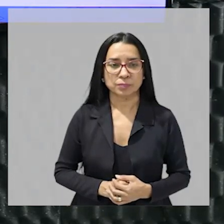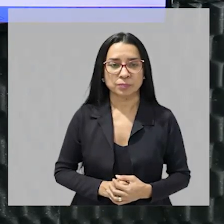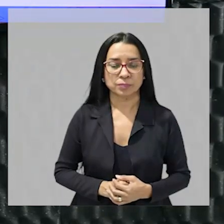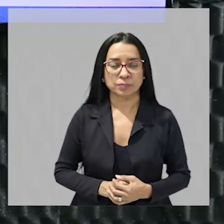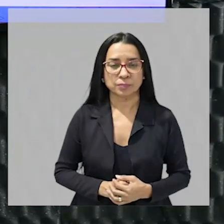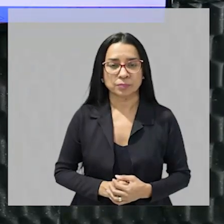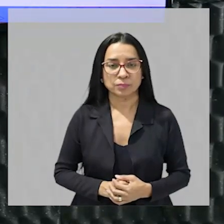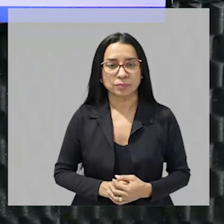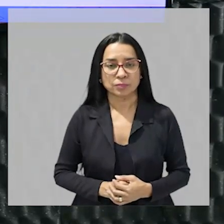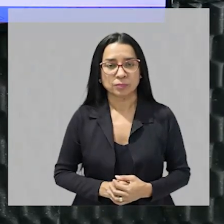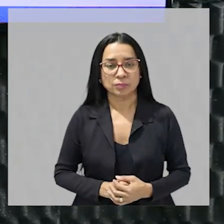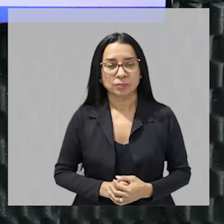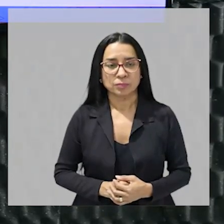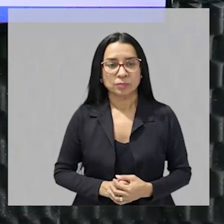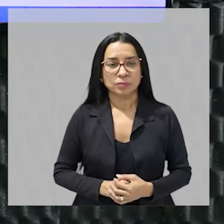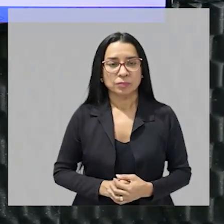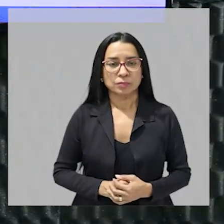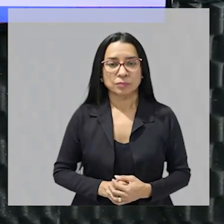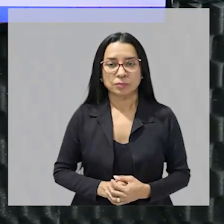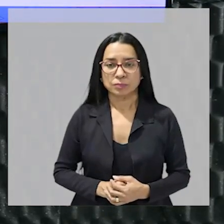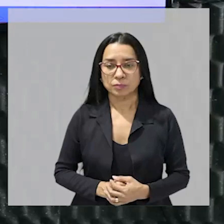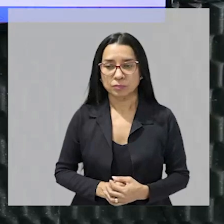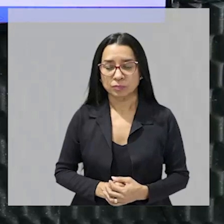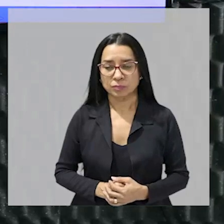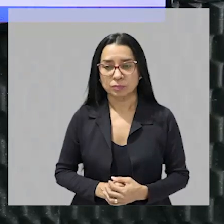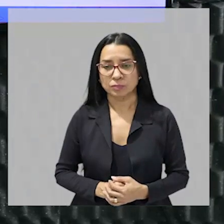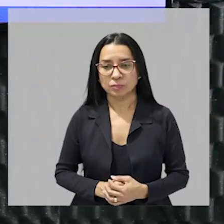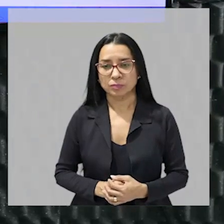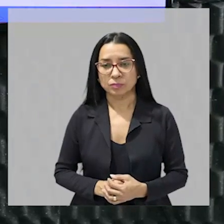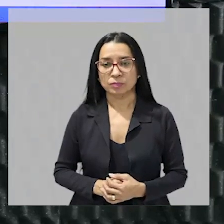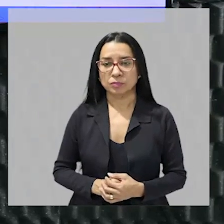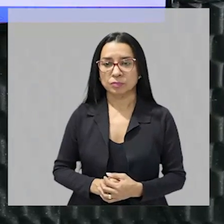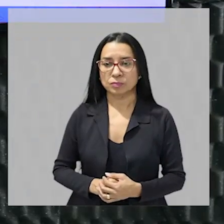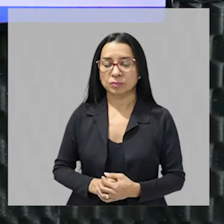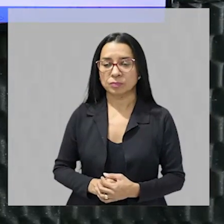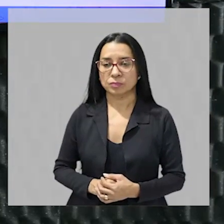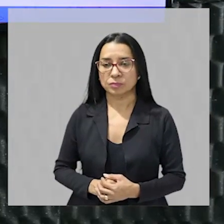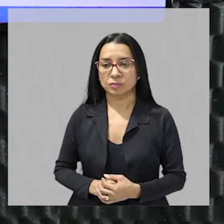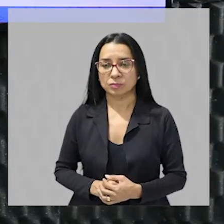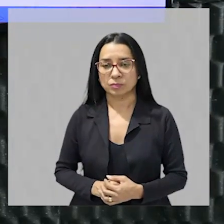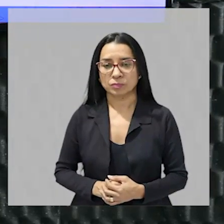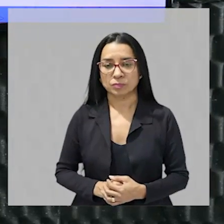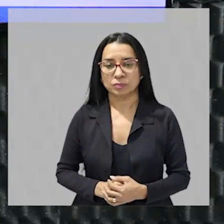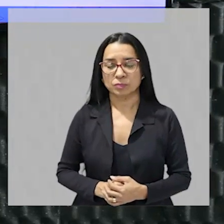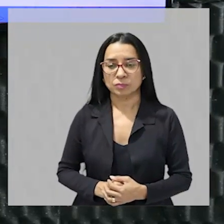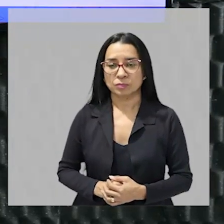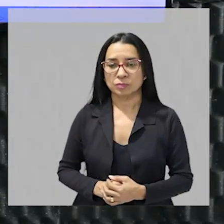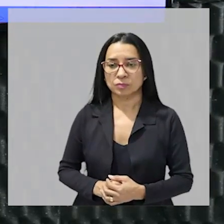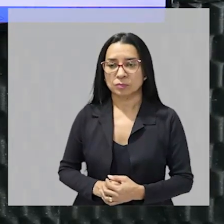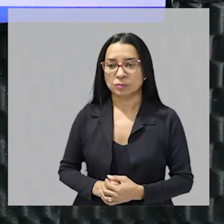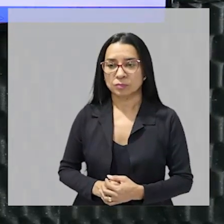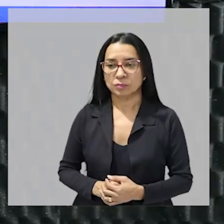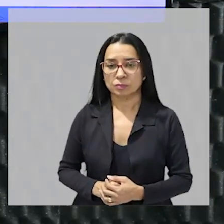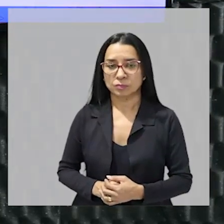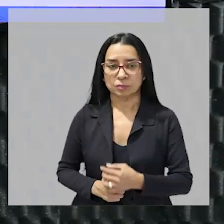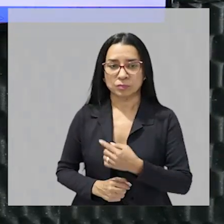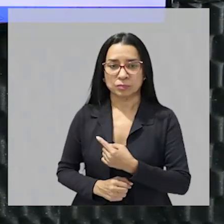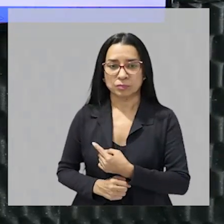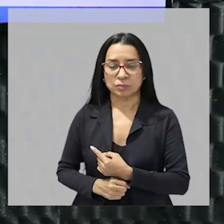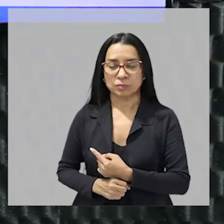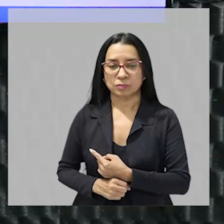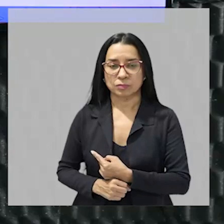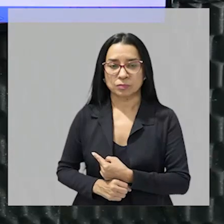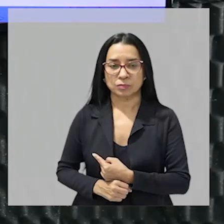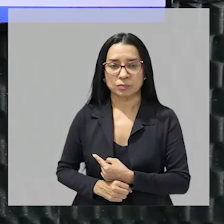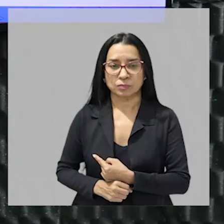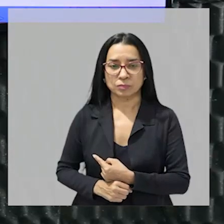PNMC no Brasil, projeta que as emissões nacionais de gases de efeito estufa, que tem a sigla GEE, gases de